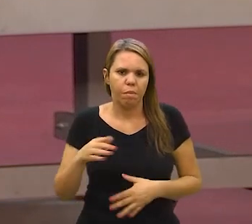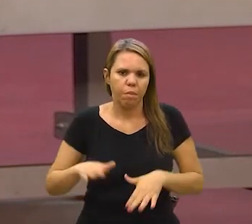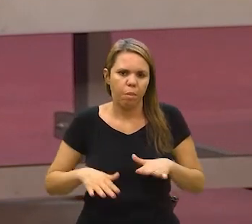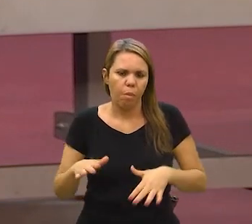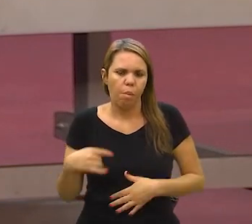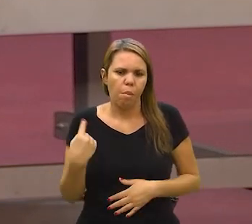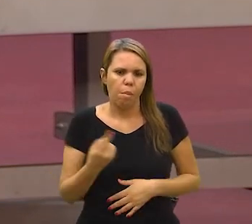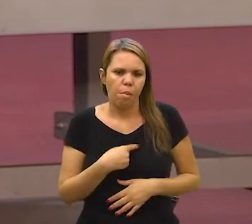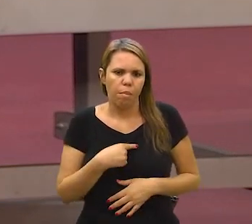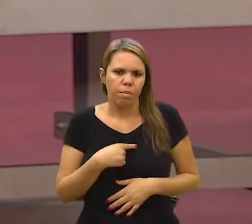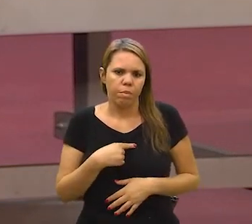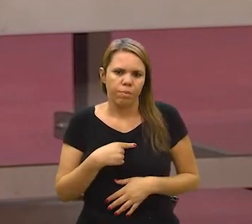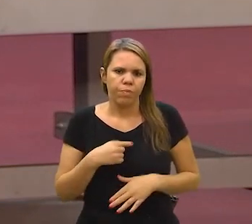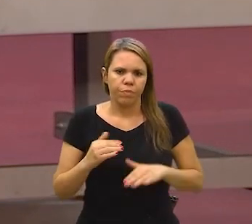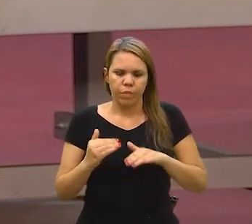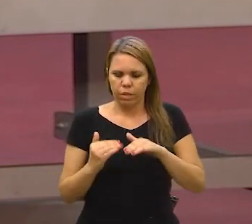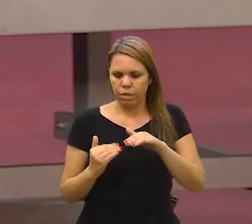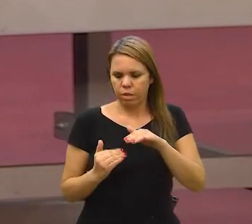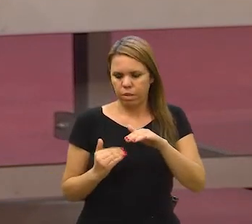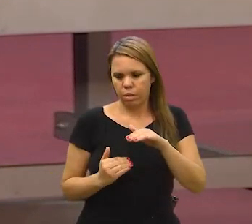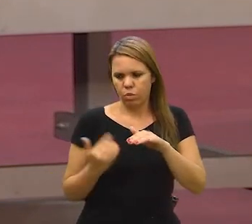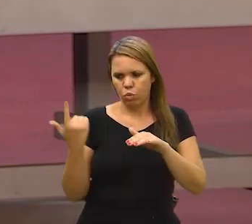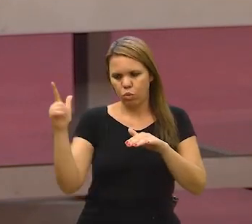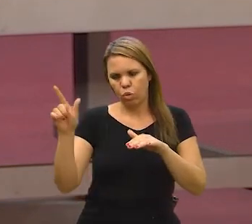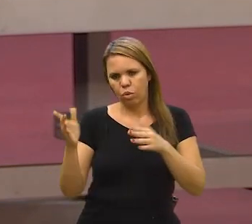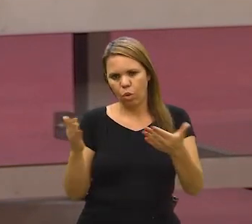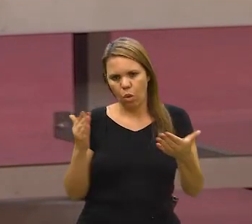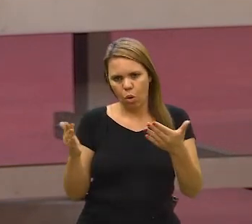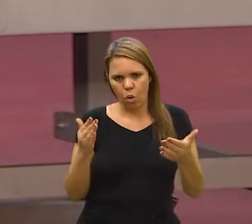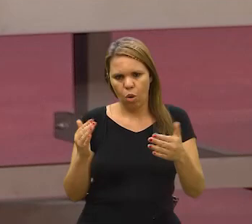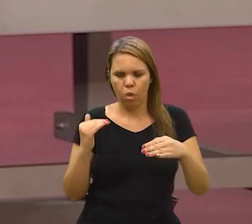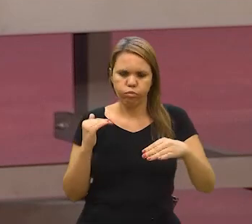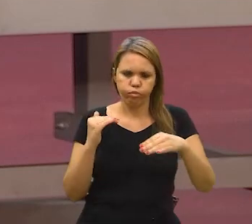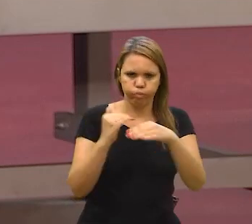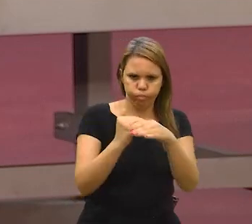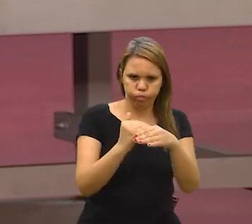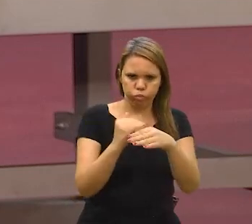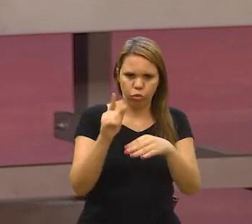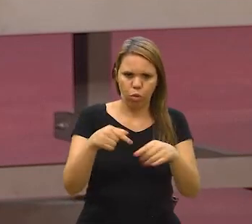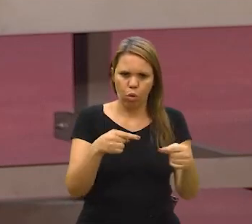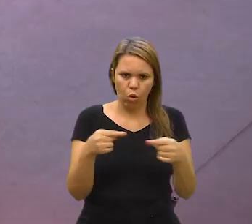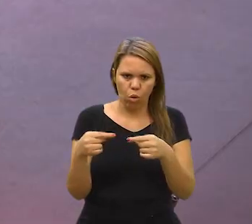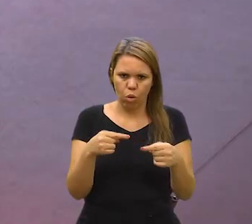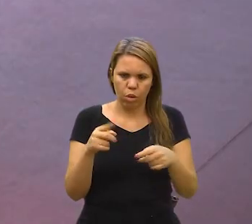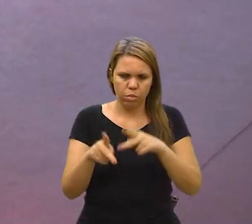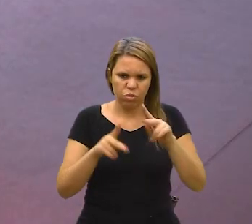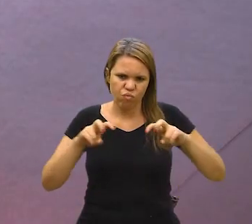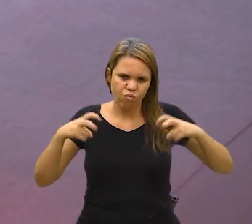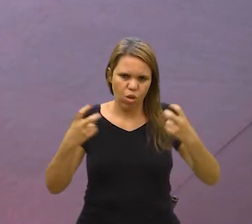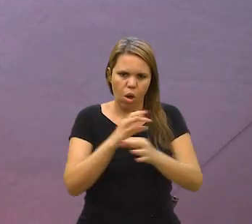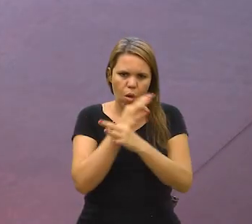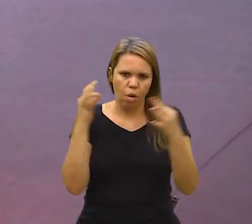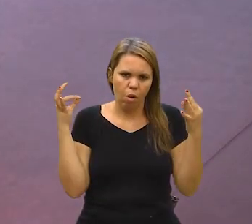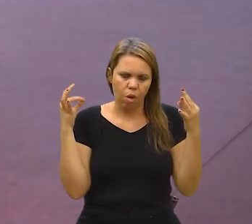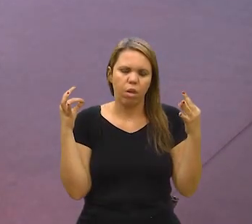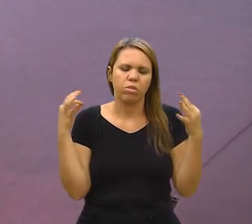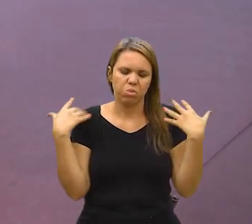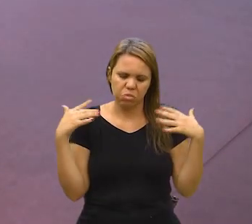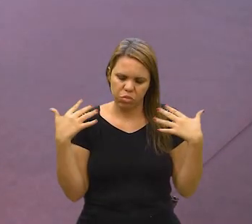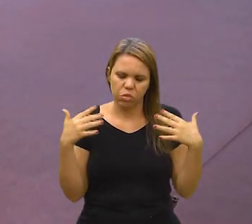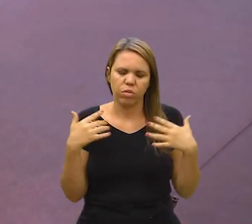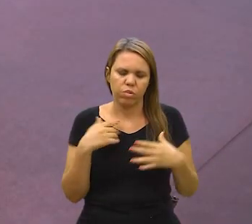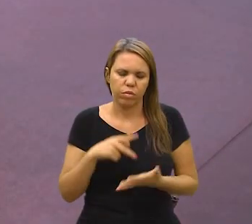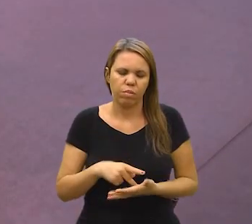Isso às vezes, se nós somos atletas num nível um pouco mais baixo do que os outros, isso nivela a competição. Então acho que a torcida brasileira é fantástica,